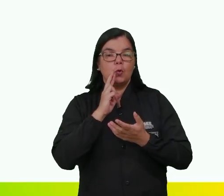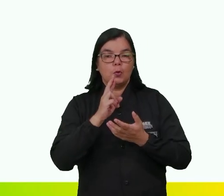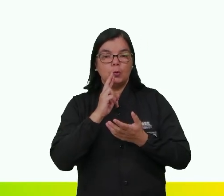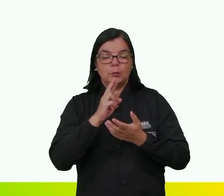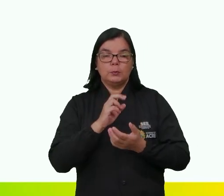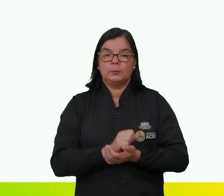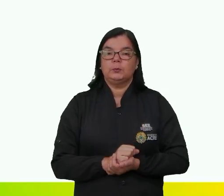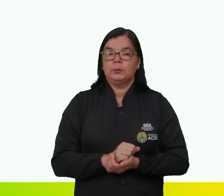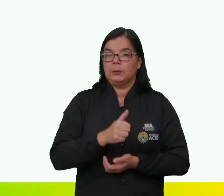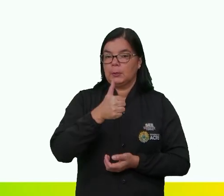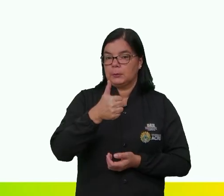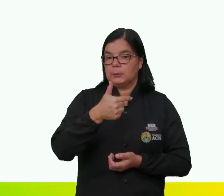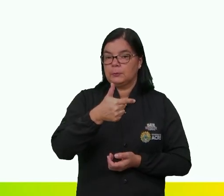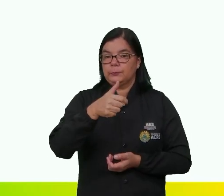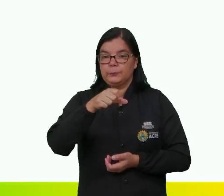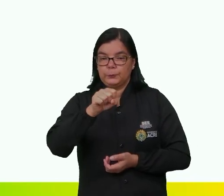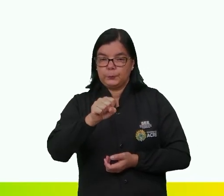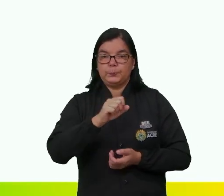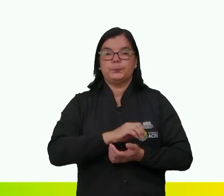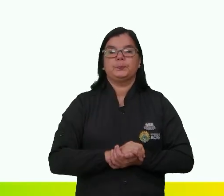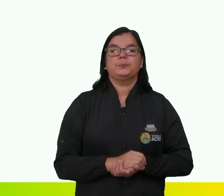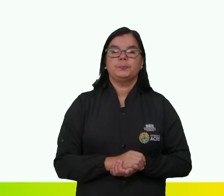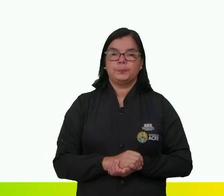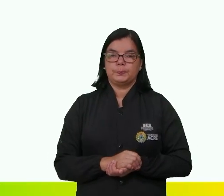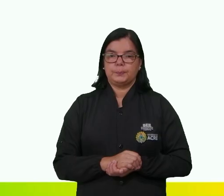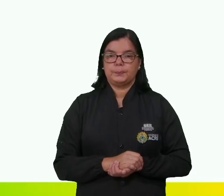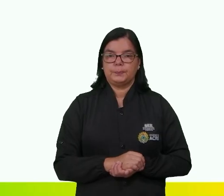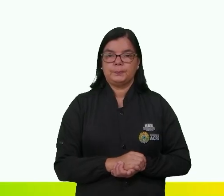dá 128, ok?